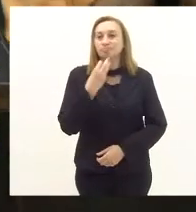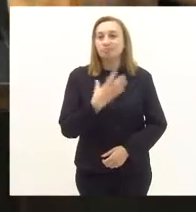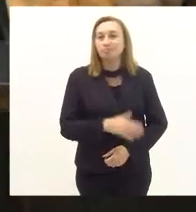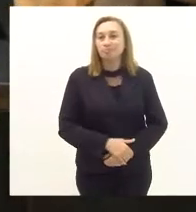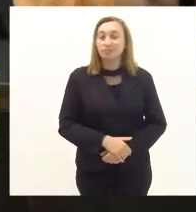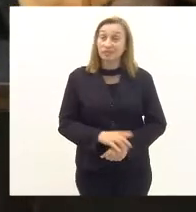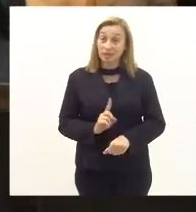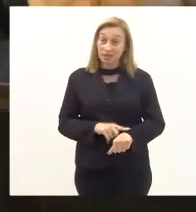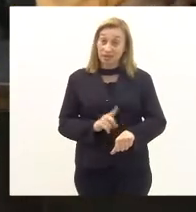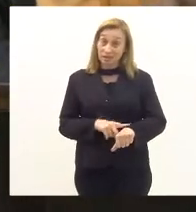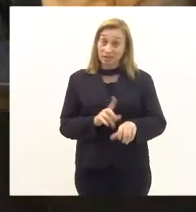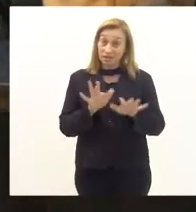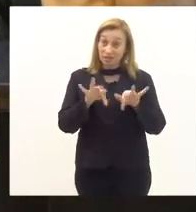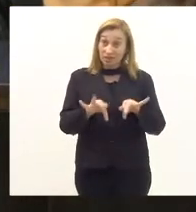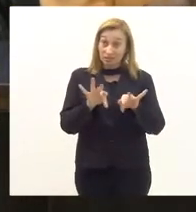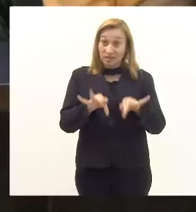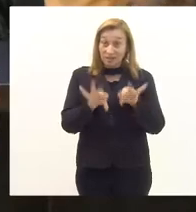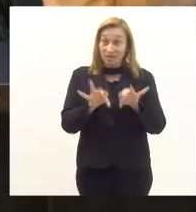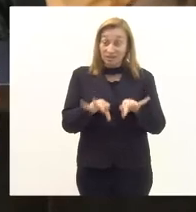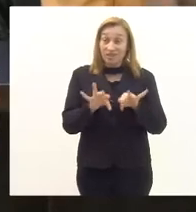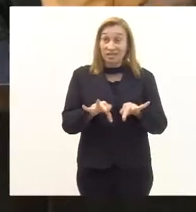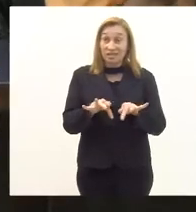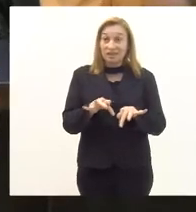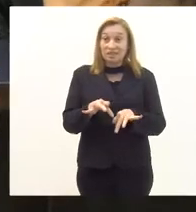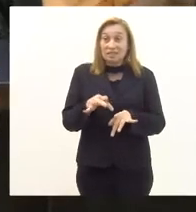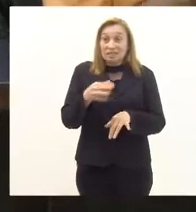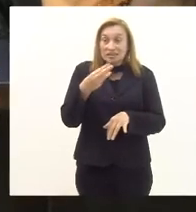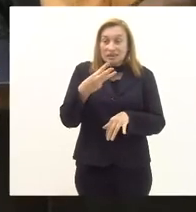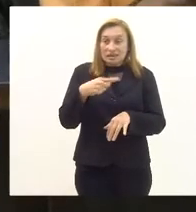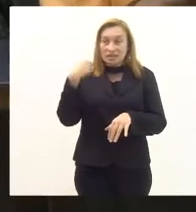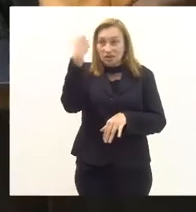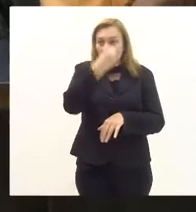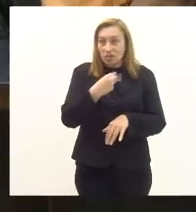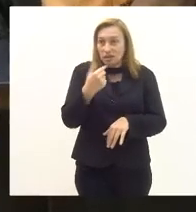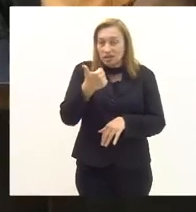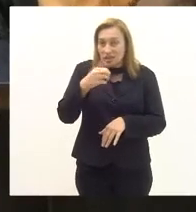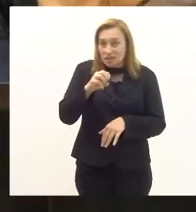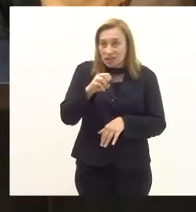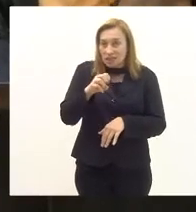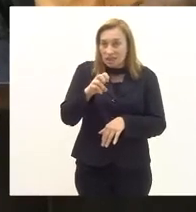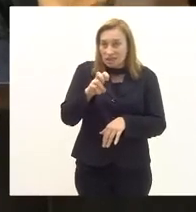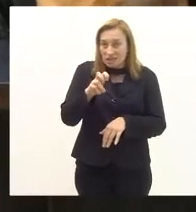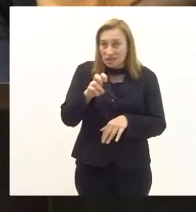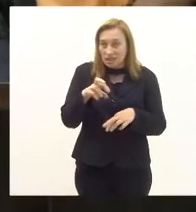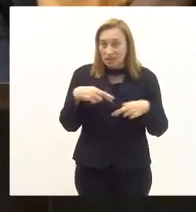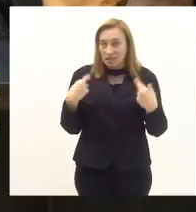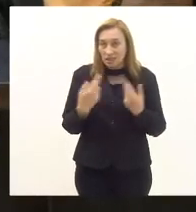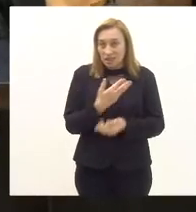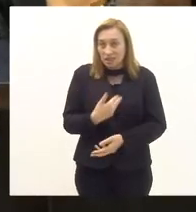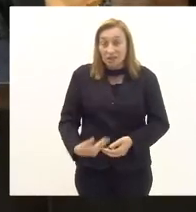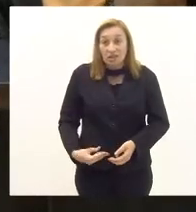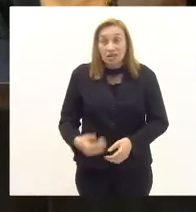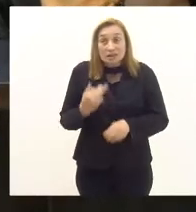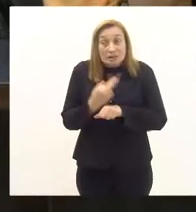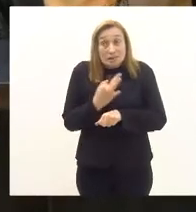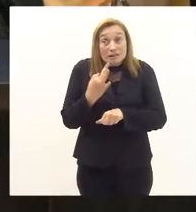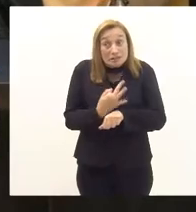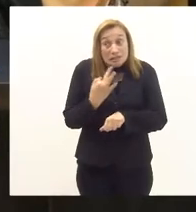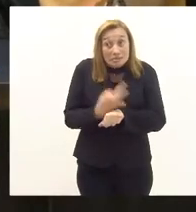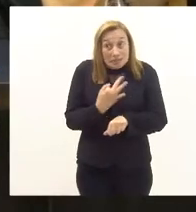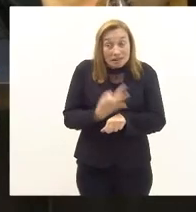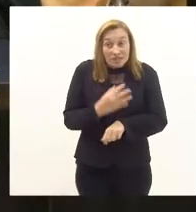nós já estamos chegando mesmo no final. Estamos com 3 horas e 15 minutos de audiência, um teste de resistência